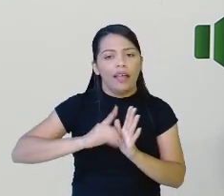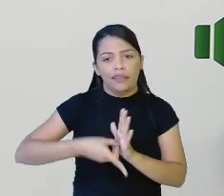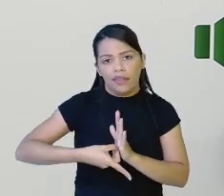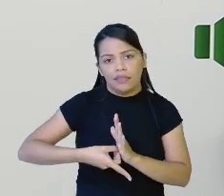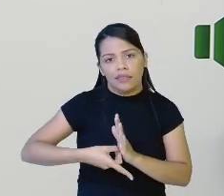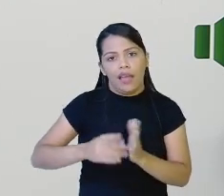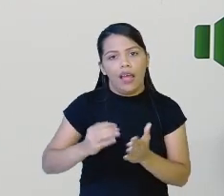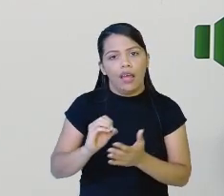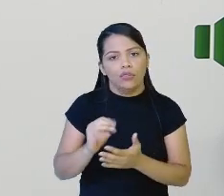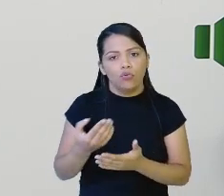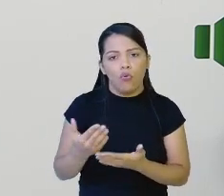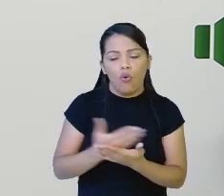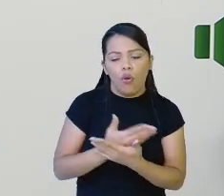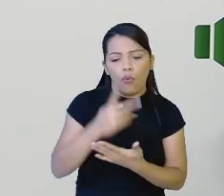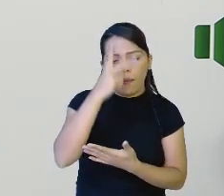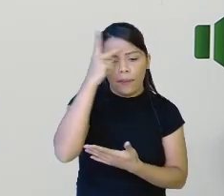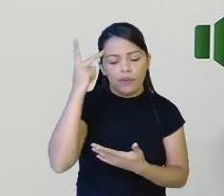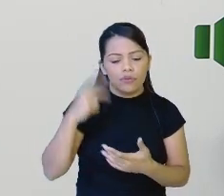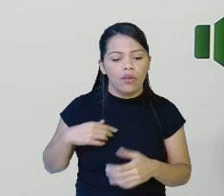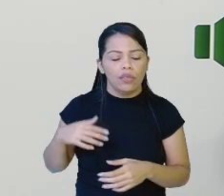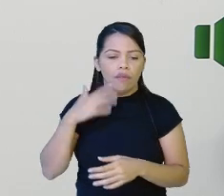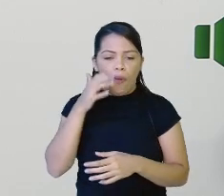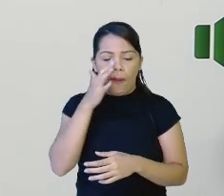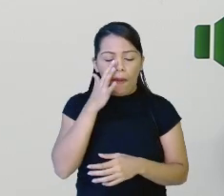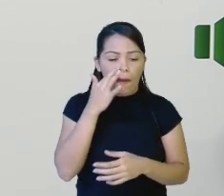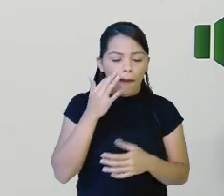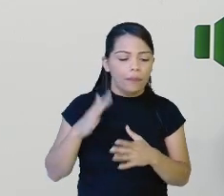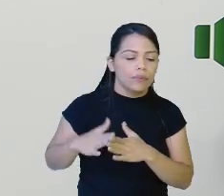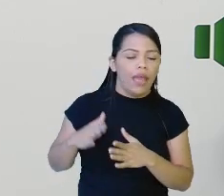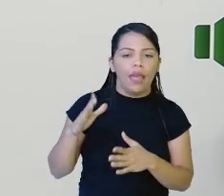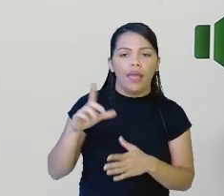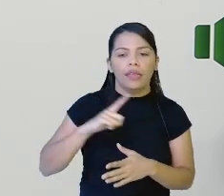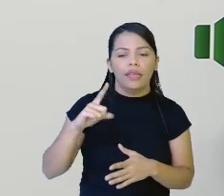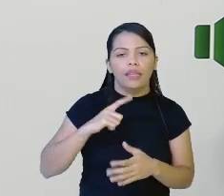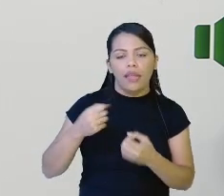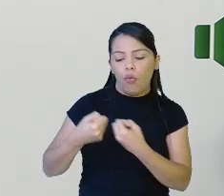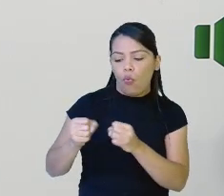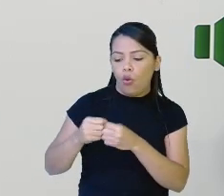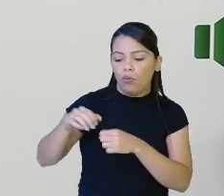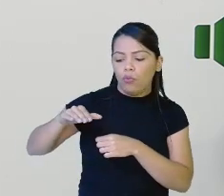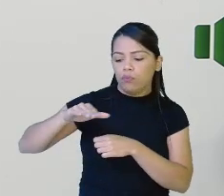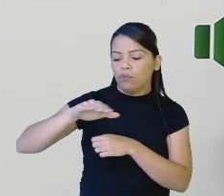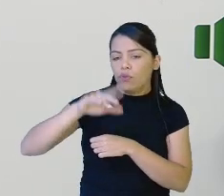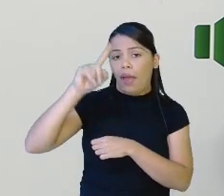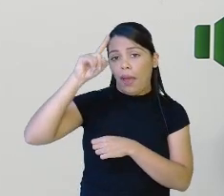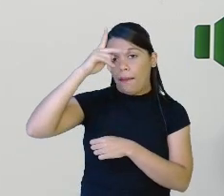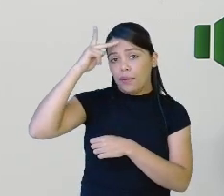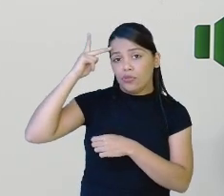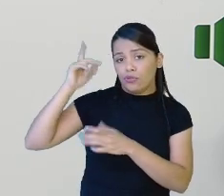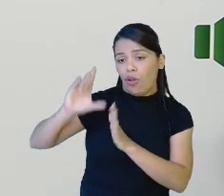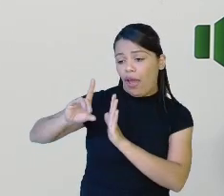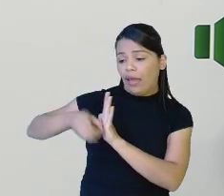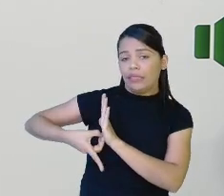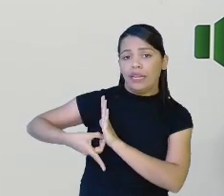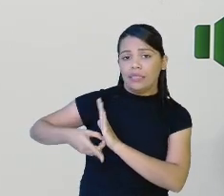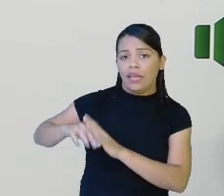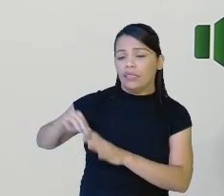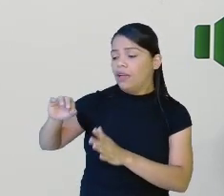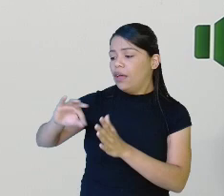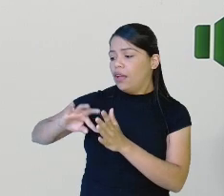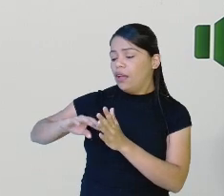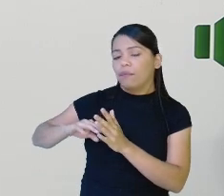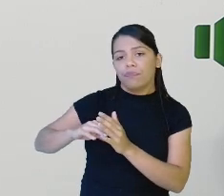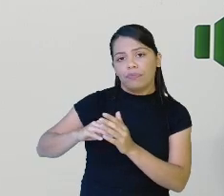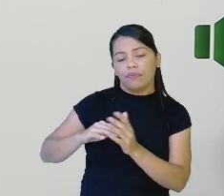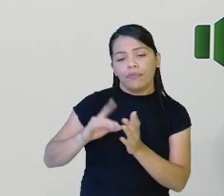tem que sair correndo atrás do ônibus, e pegar uma situação que é mais comum do que se pensa em nossos dias e colocar ali aquela